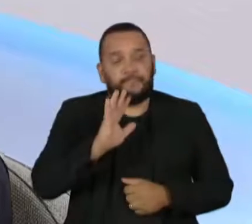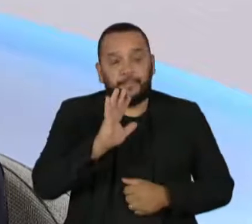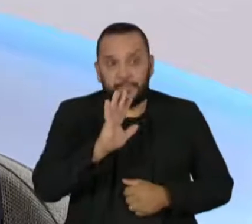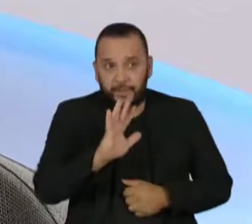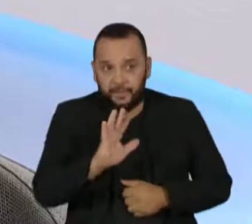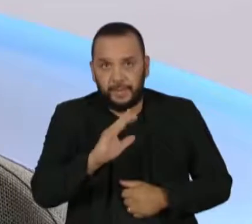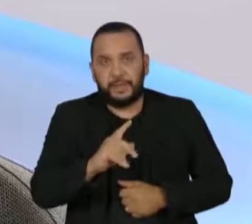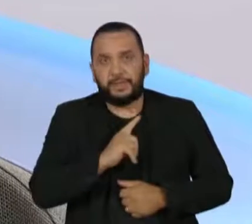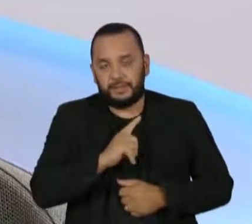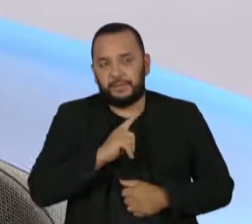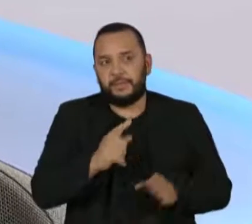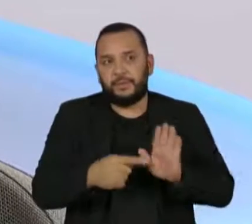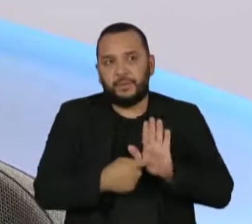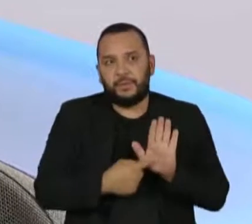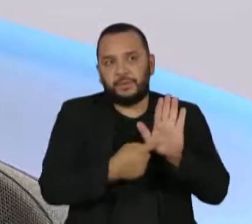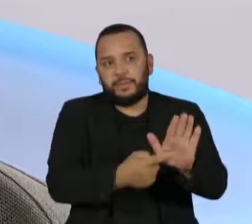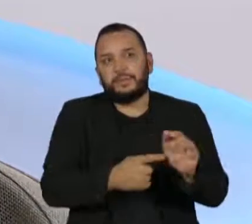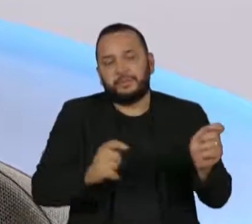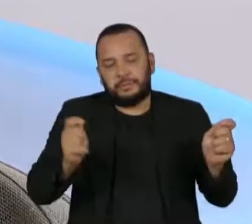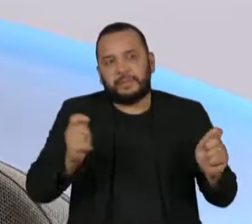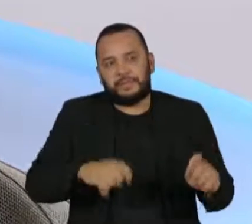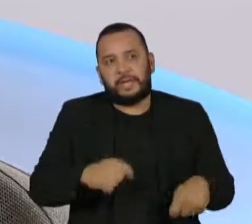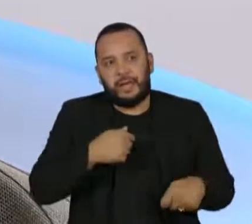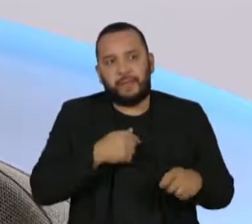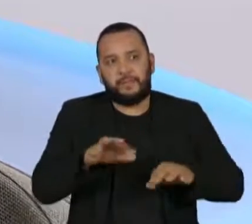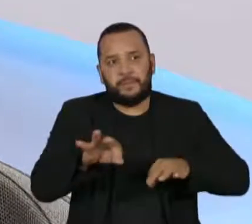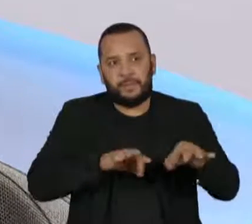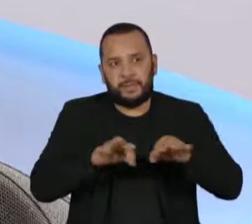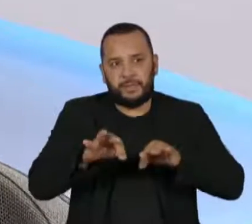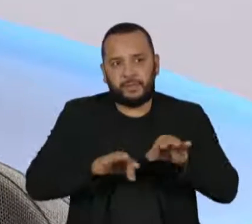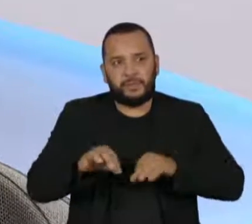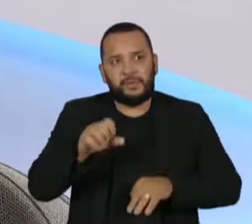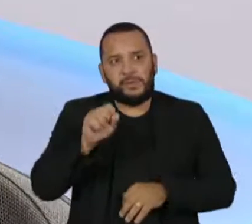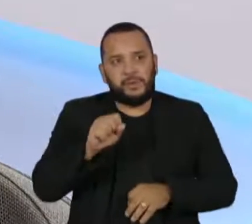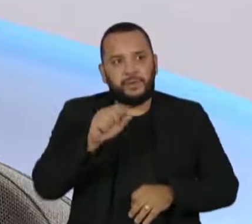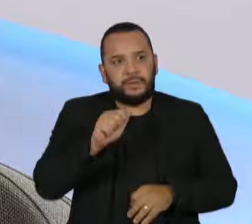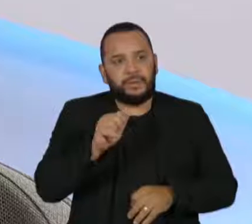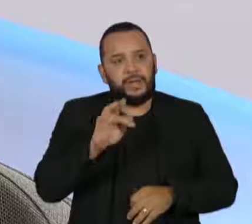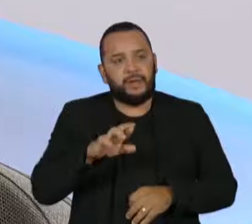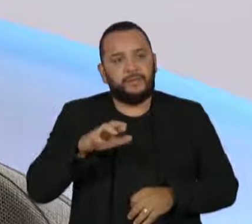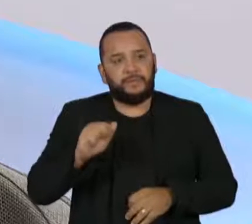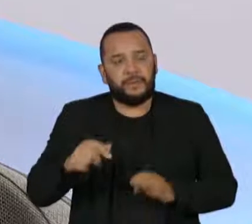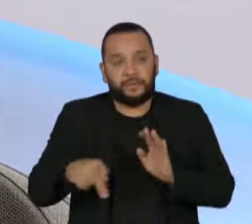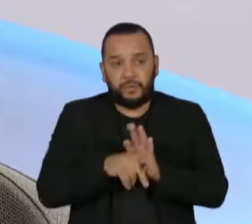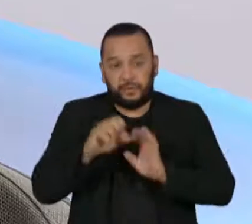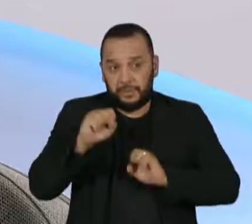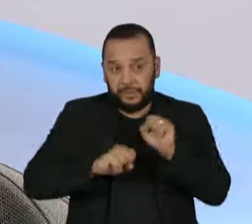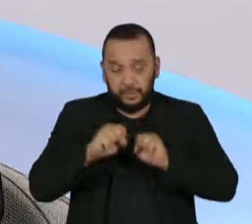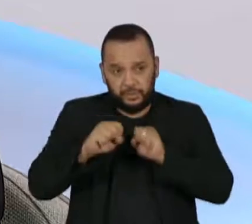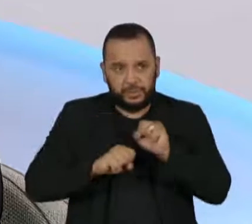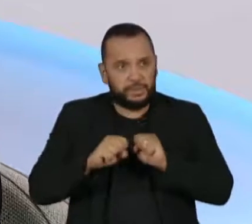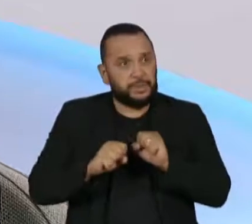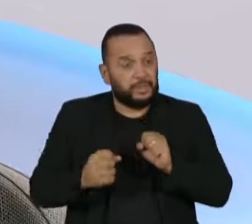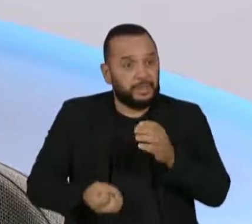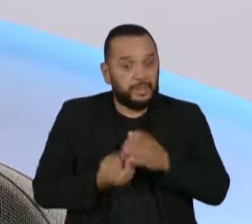pequena demonstração do que pode ser feito especificamente para a inovação. Quem mais inova? É a